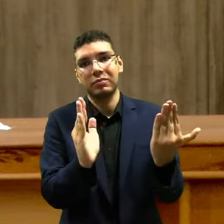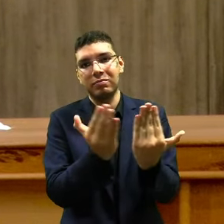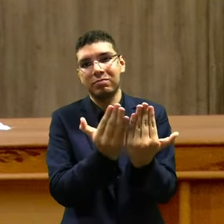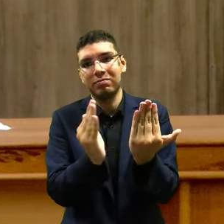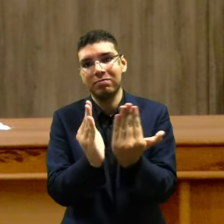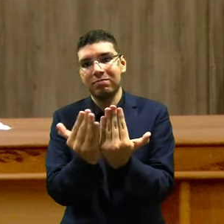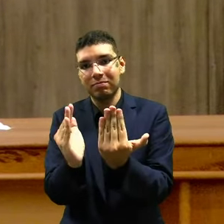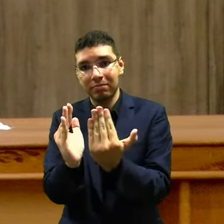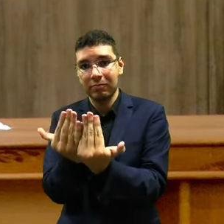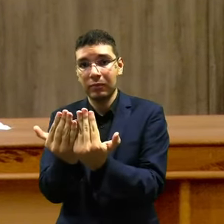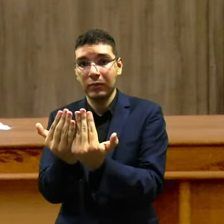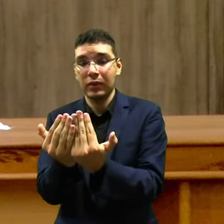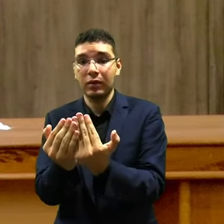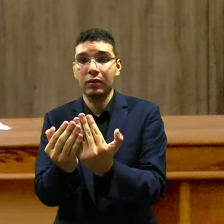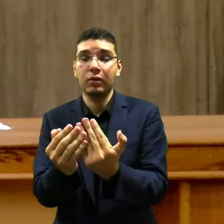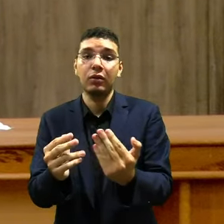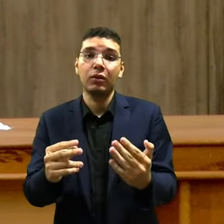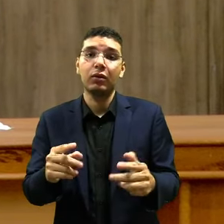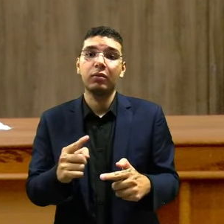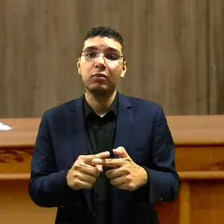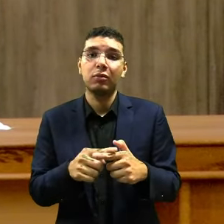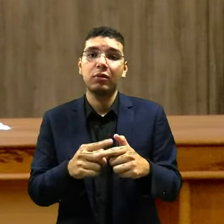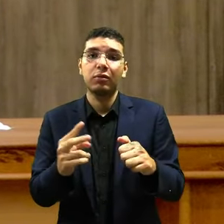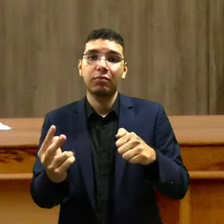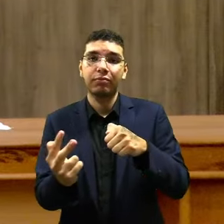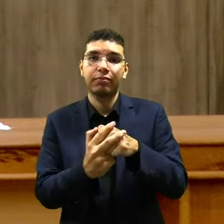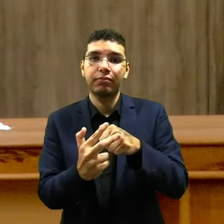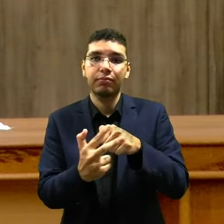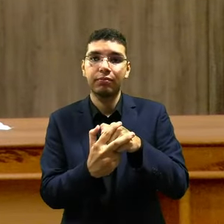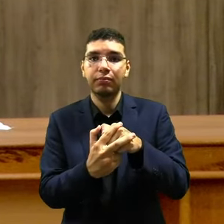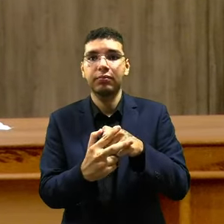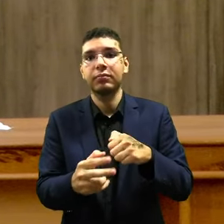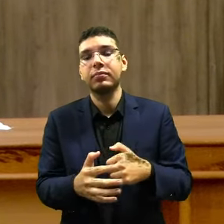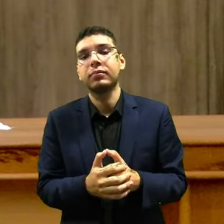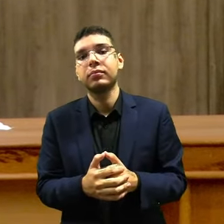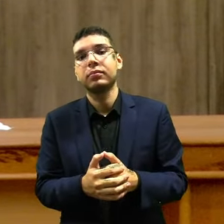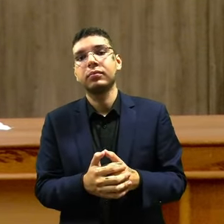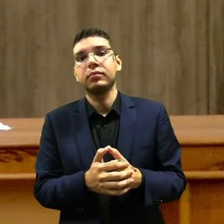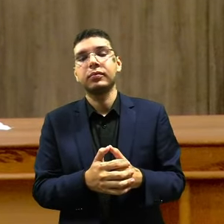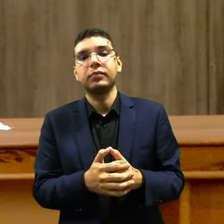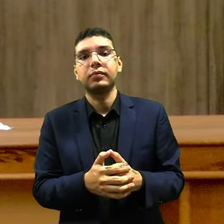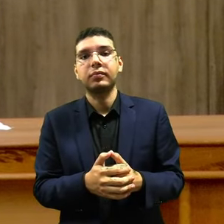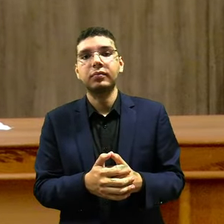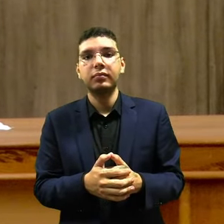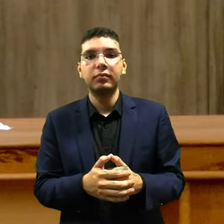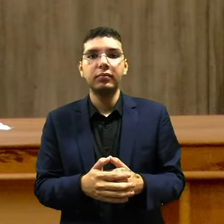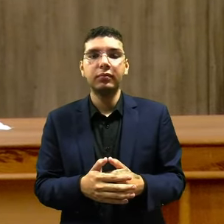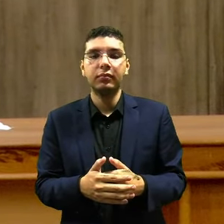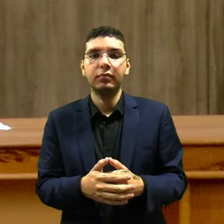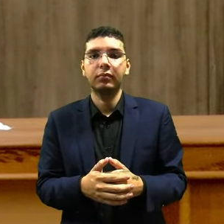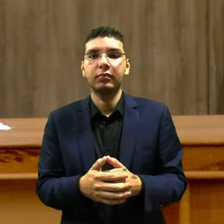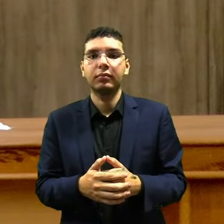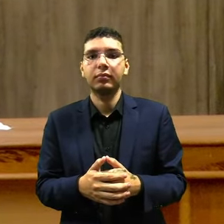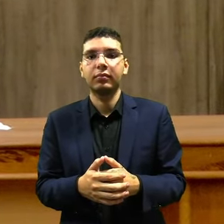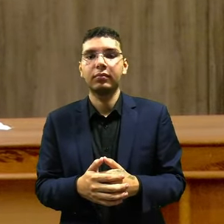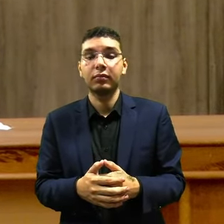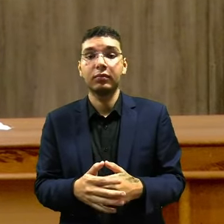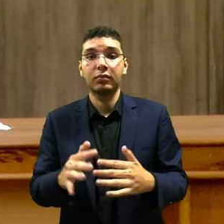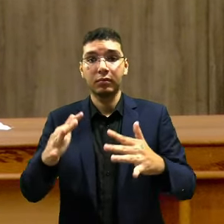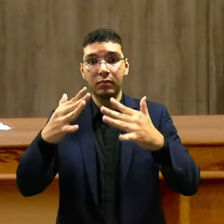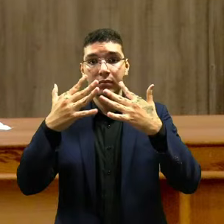falar levanta não é assim aí marcha pronto olha para cá irmãos escutem bem escutem